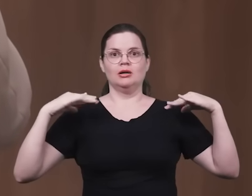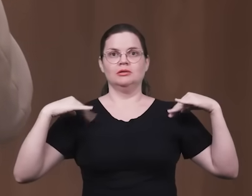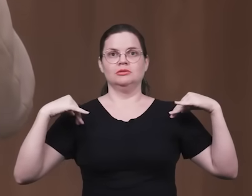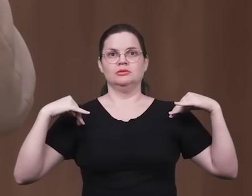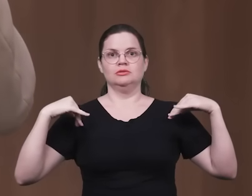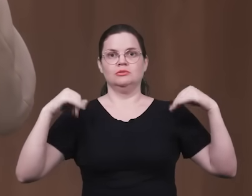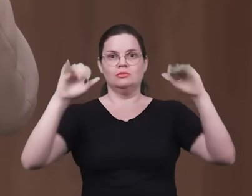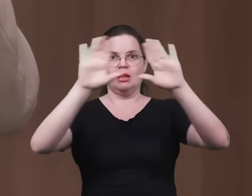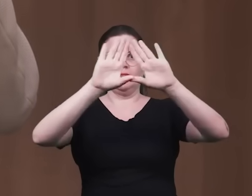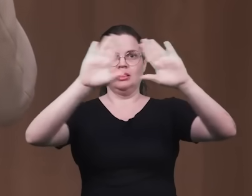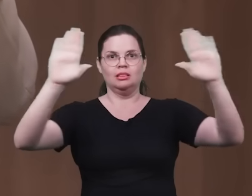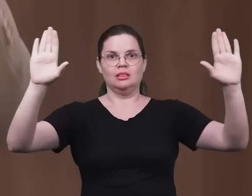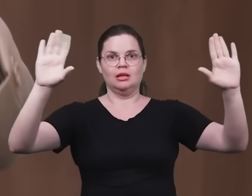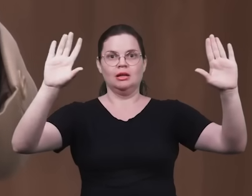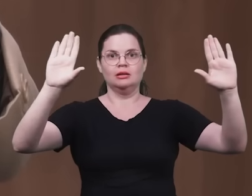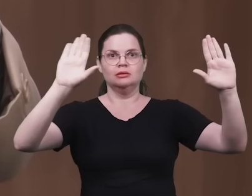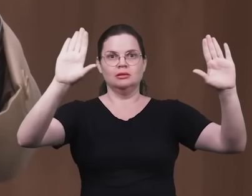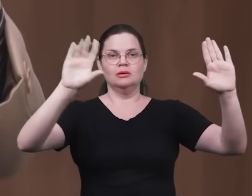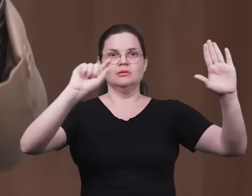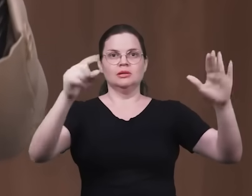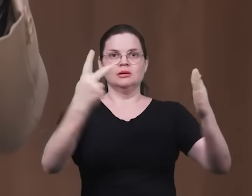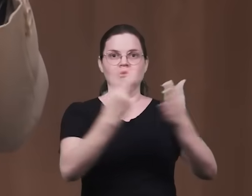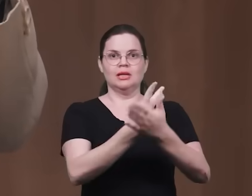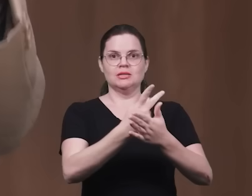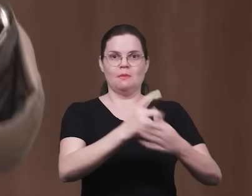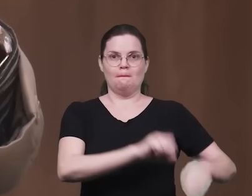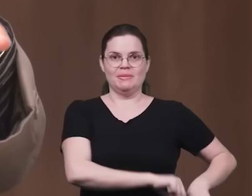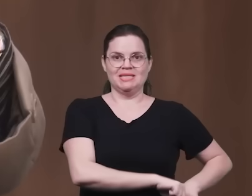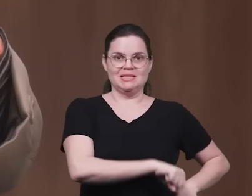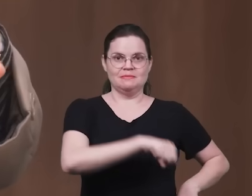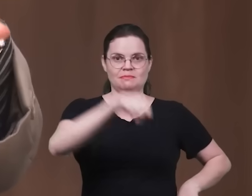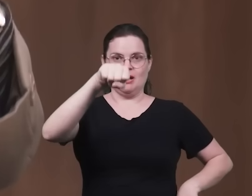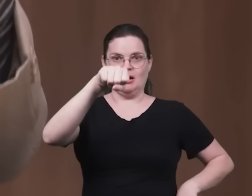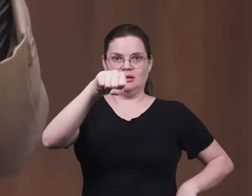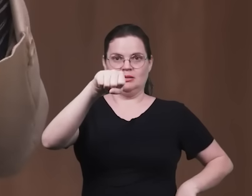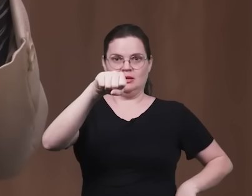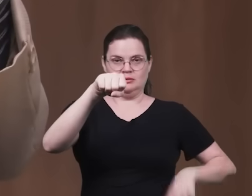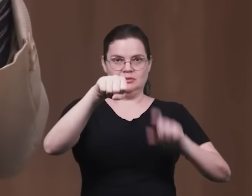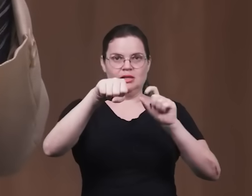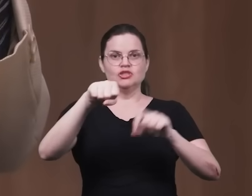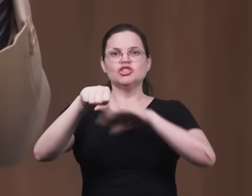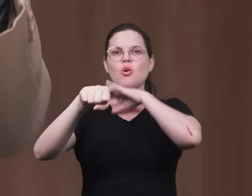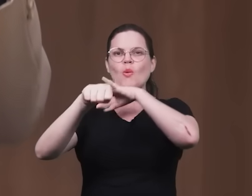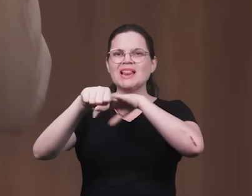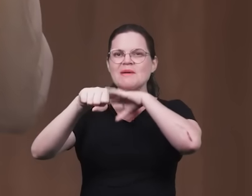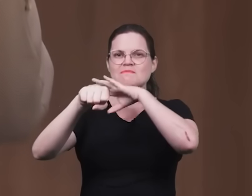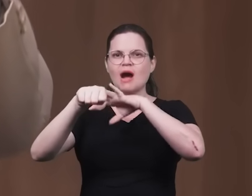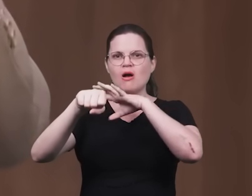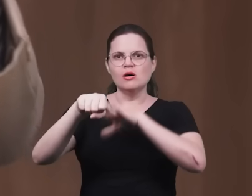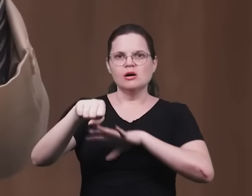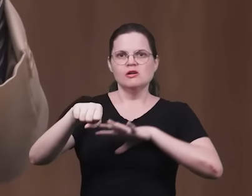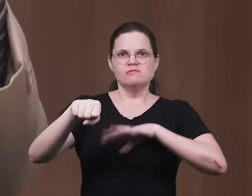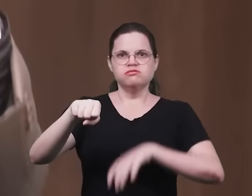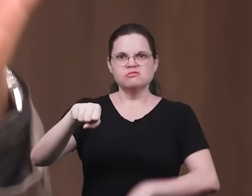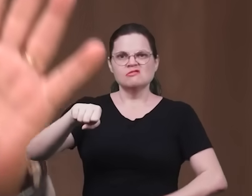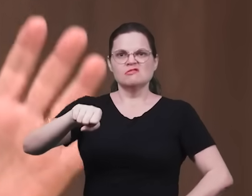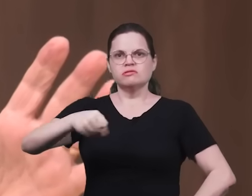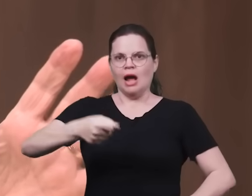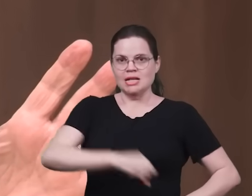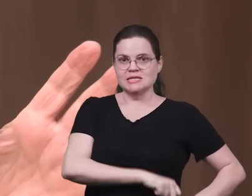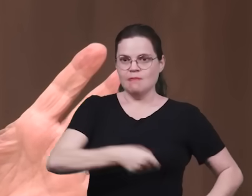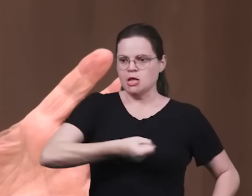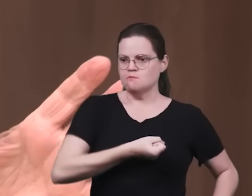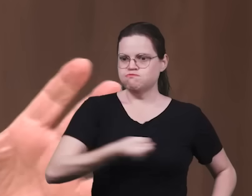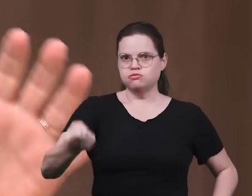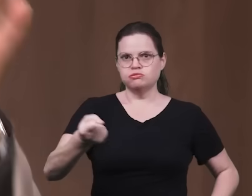e pegava uma espada e feria um animal selvagem. Aí, quando eu acabava de ver